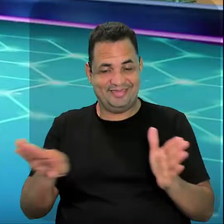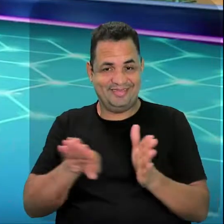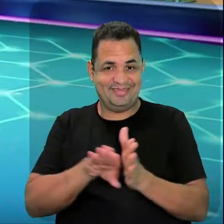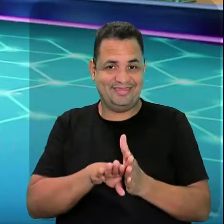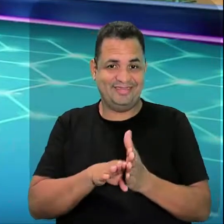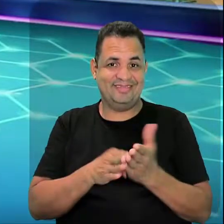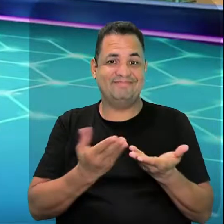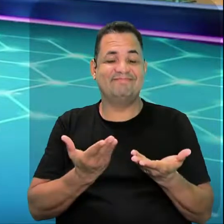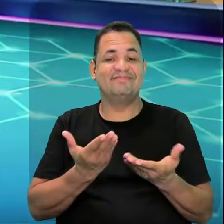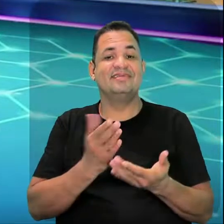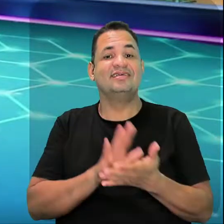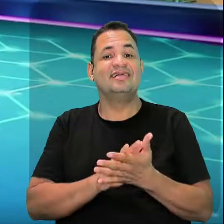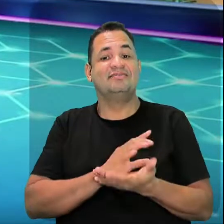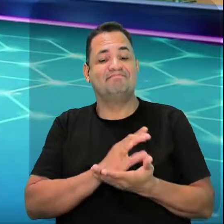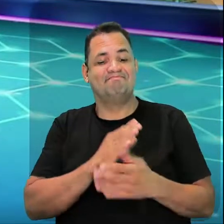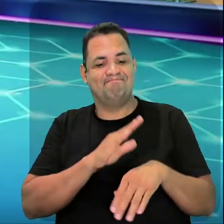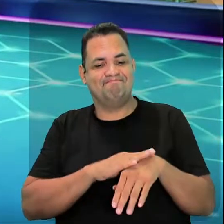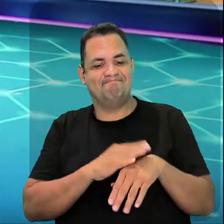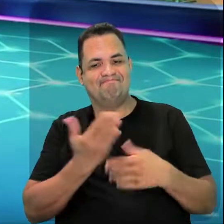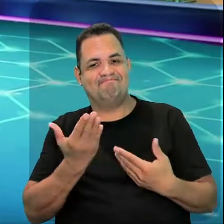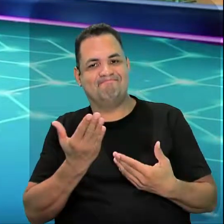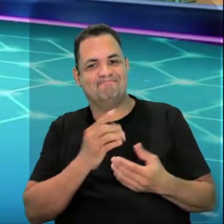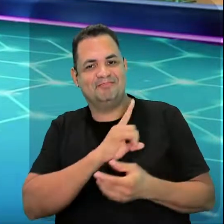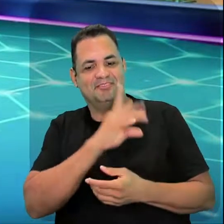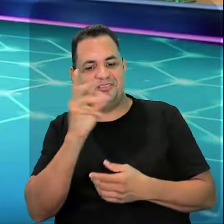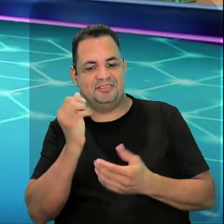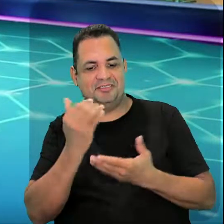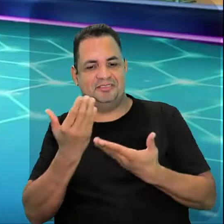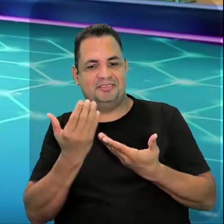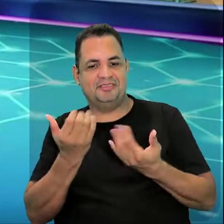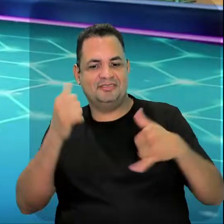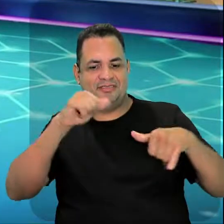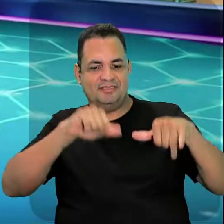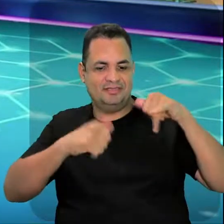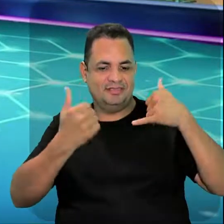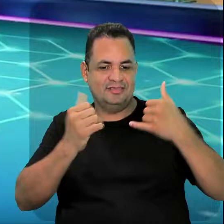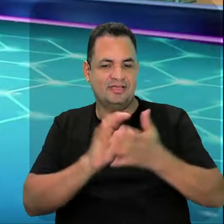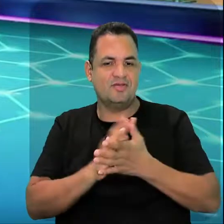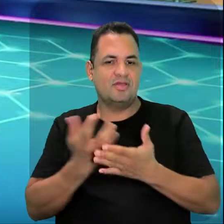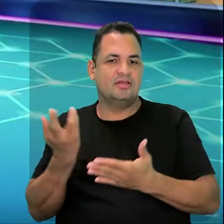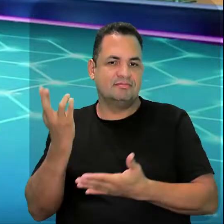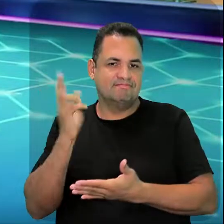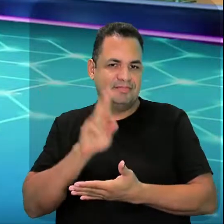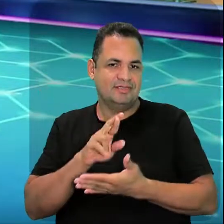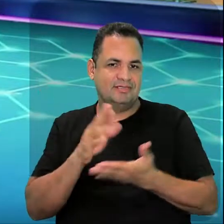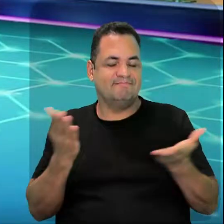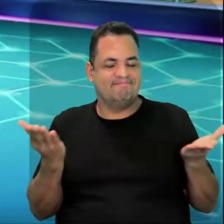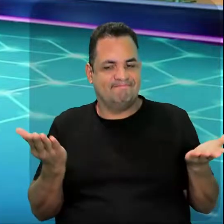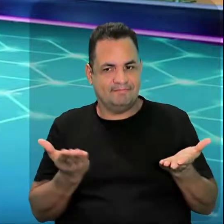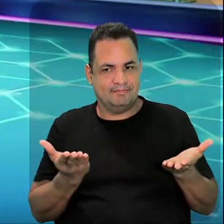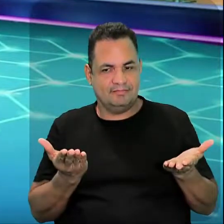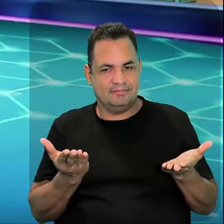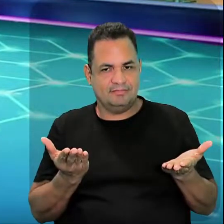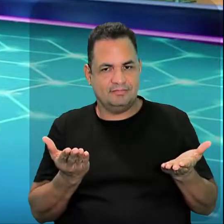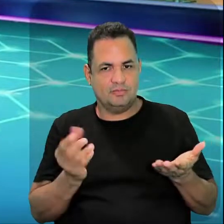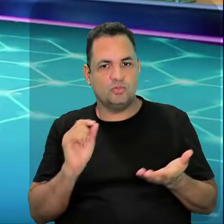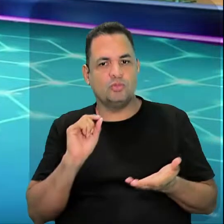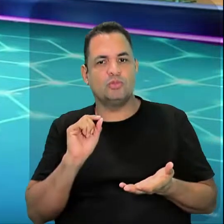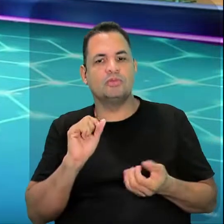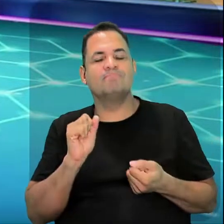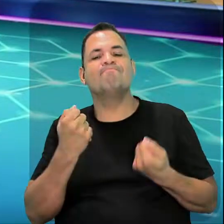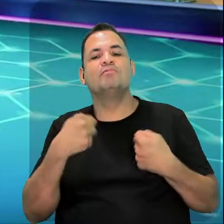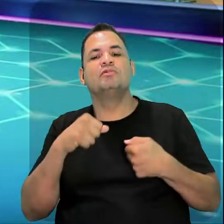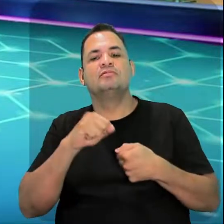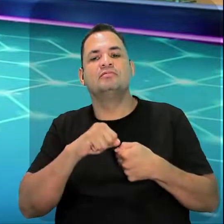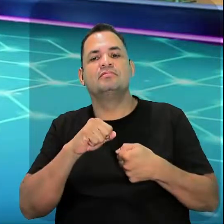chegou mais um dia de avaliação, a nossa recuperação, né, pessoal? O que a gente pode